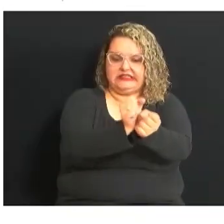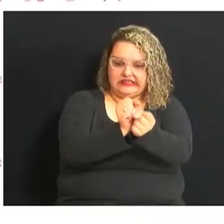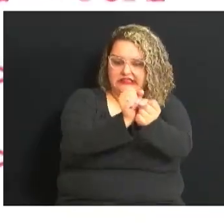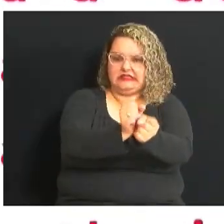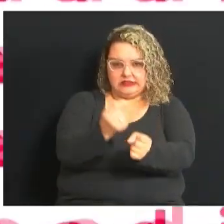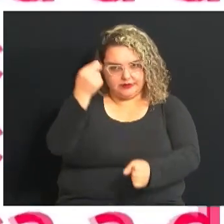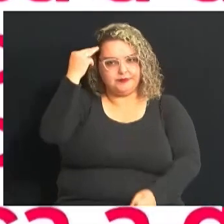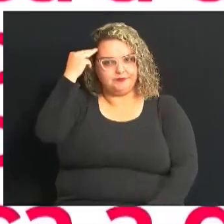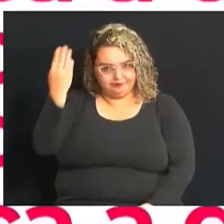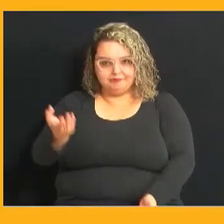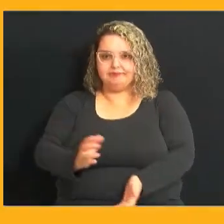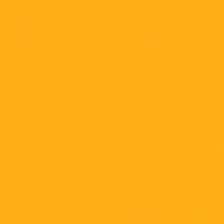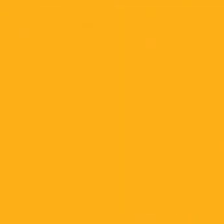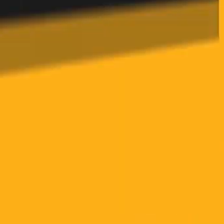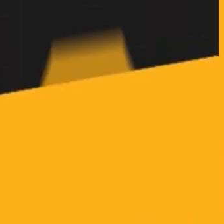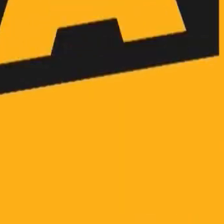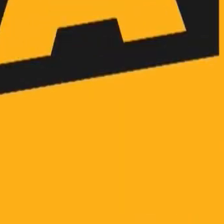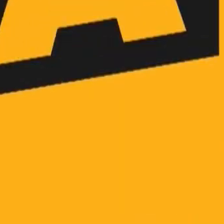mente.